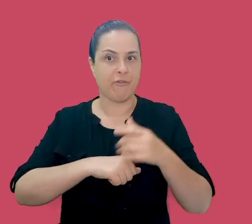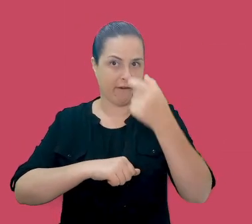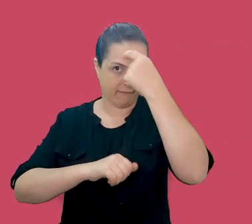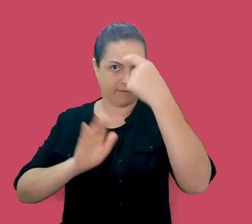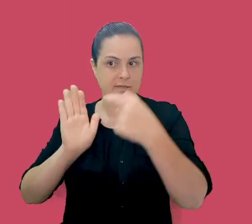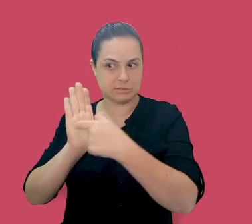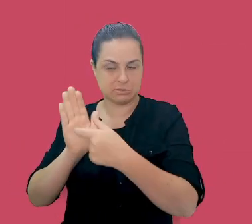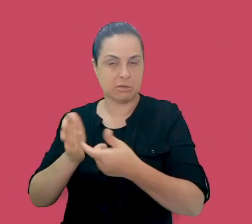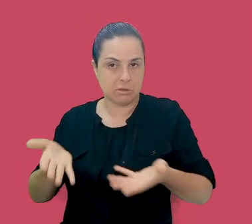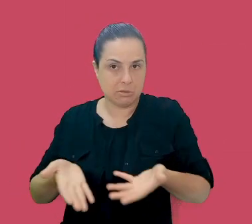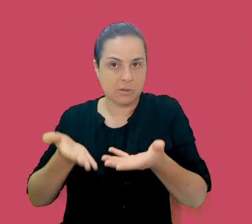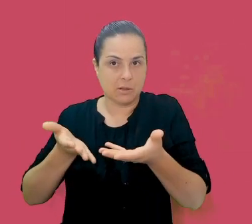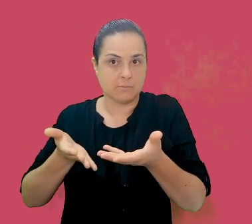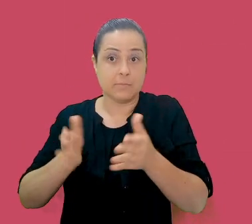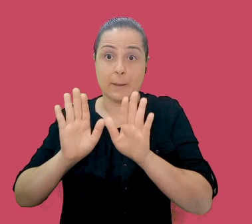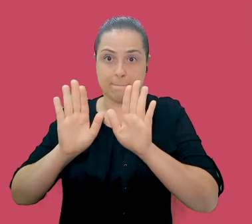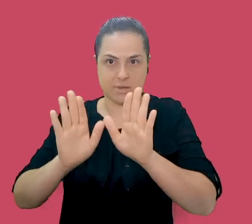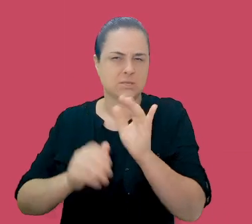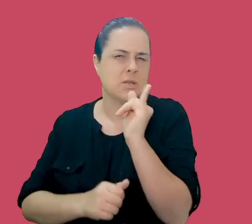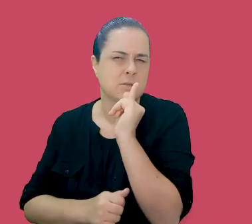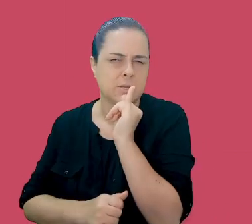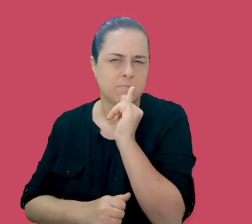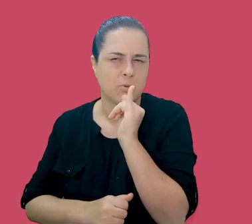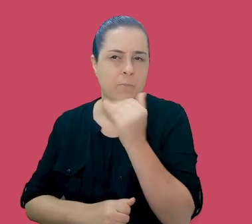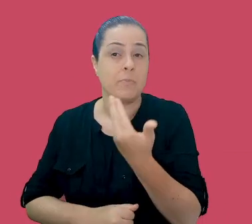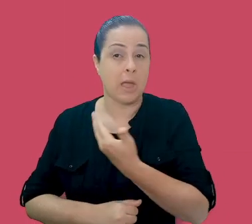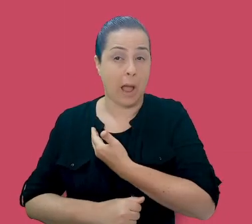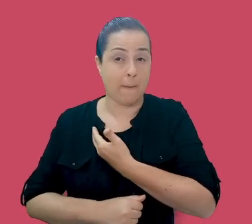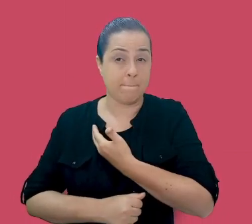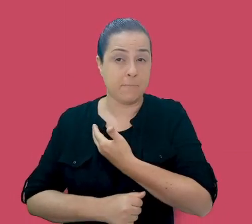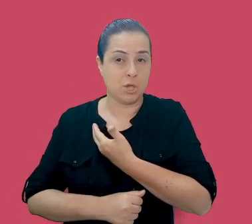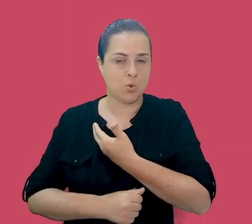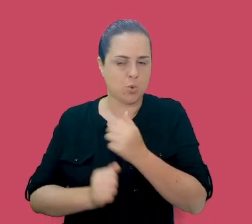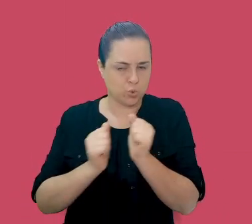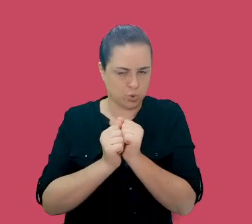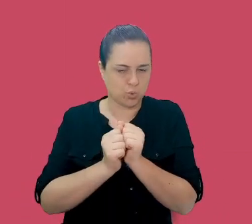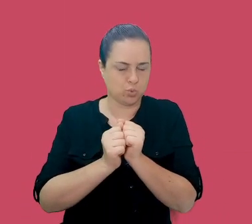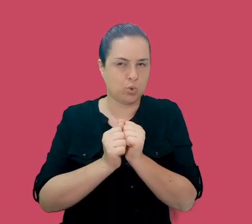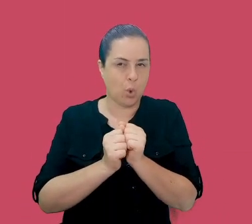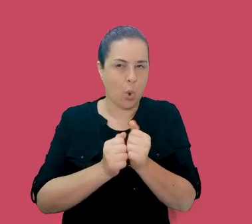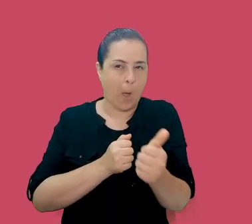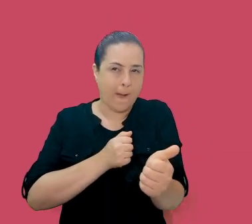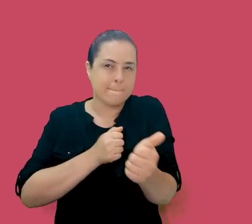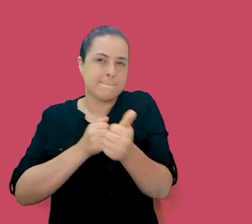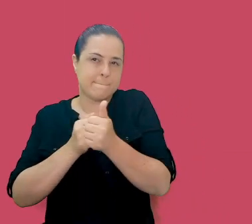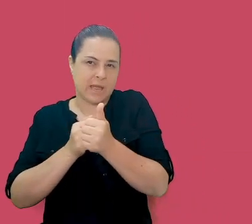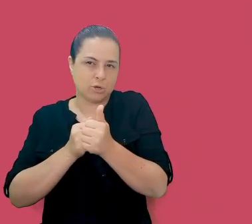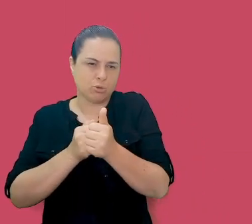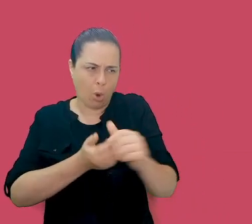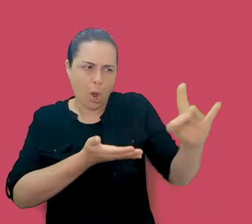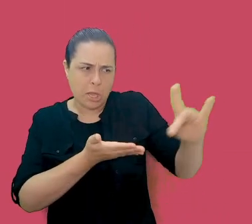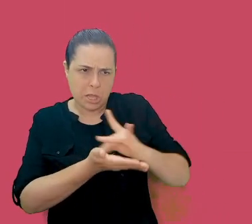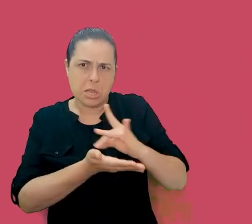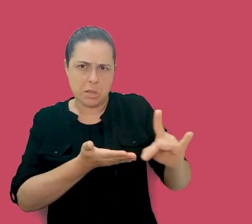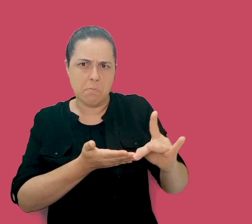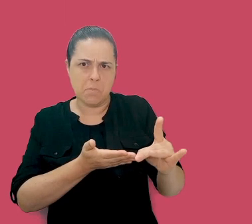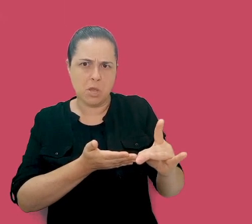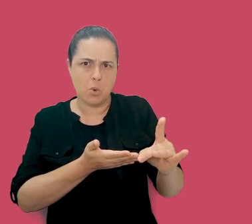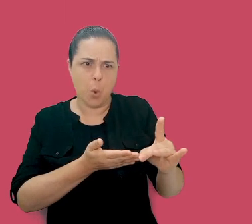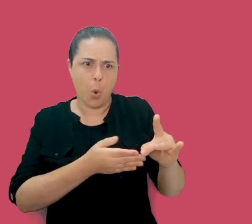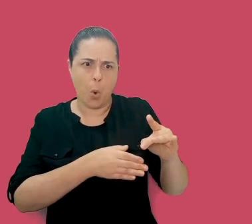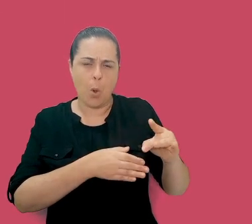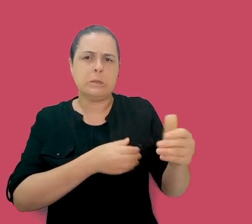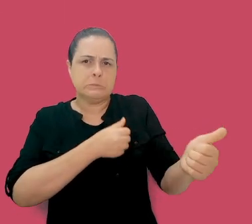sempre, quero meus amigos perto, quero meus inimigos mais perto ainda, né? Acho que, se eu não me engano, é do Sun Tzu isso aí, mas acho que